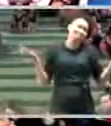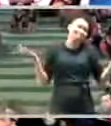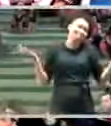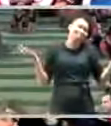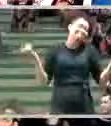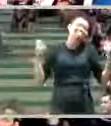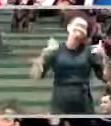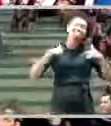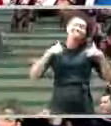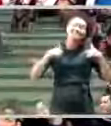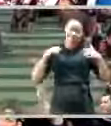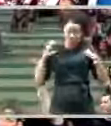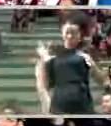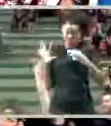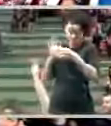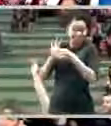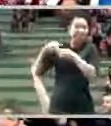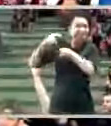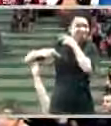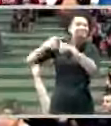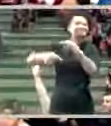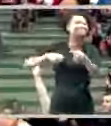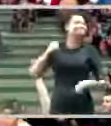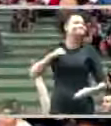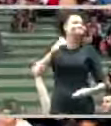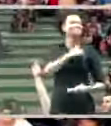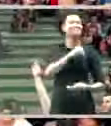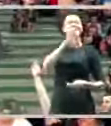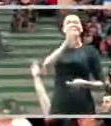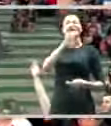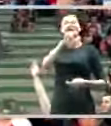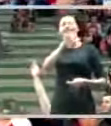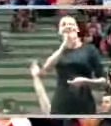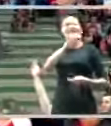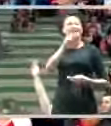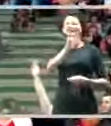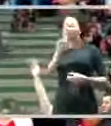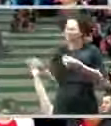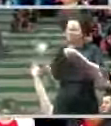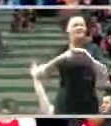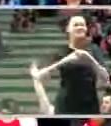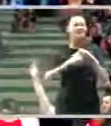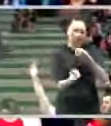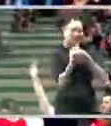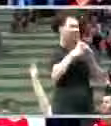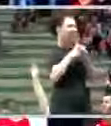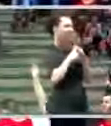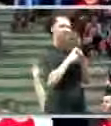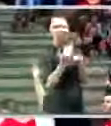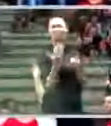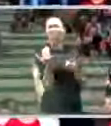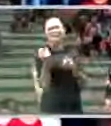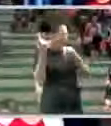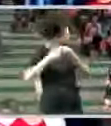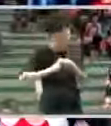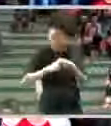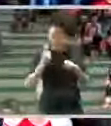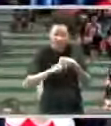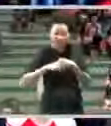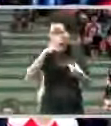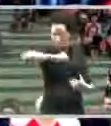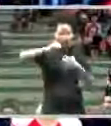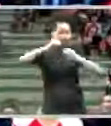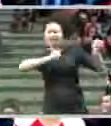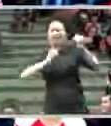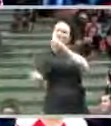eu faço parte da geração de Samuel e Eleazar. Vai ter que devolver, vai ter que devolver. No lugar que levaram, vai ter